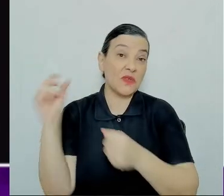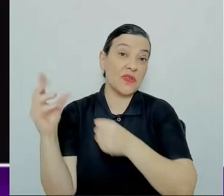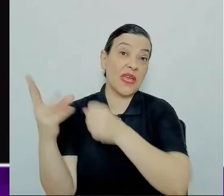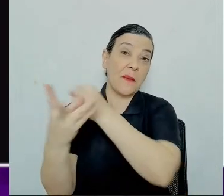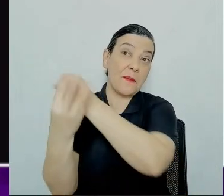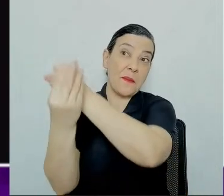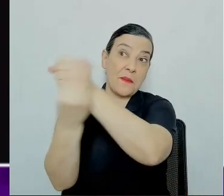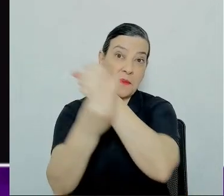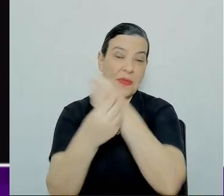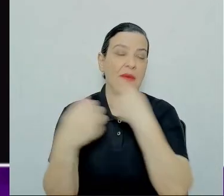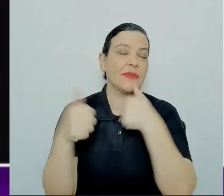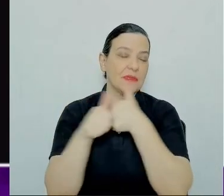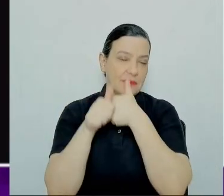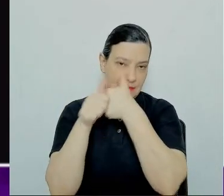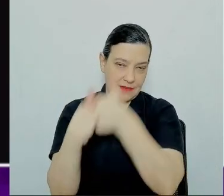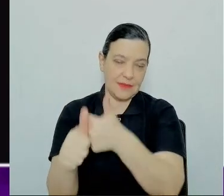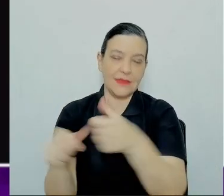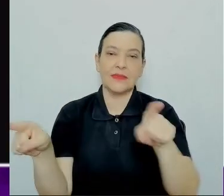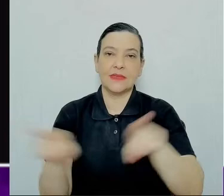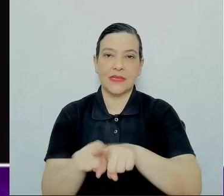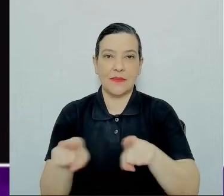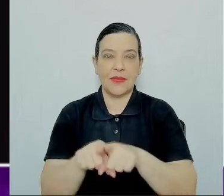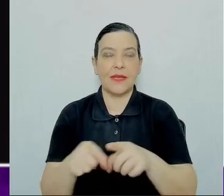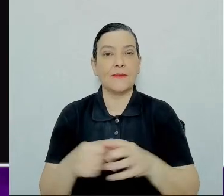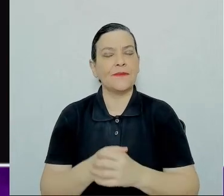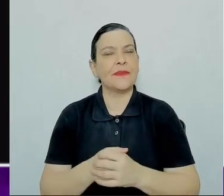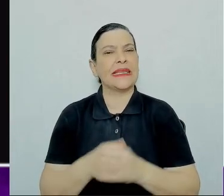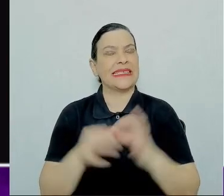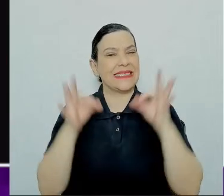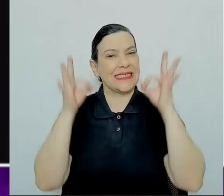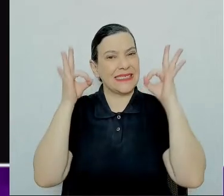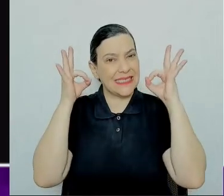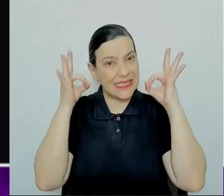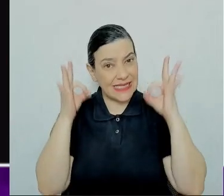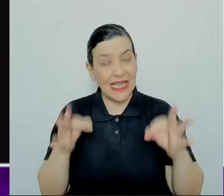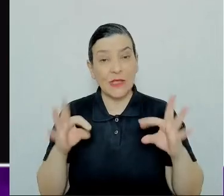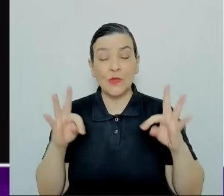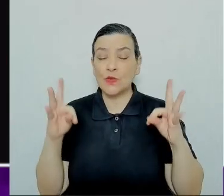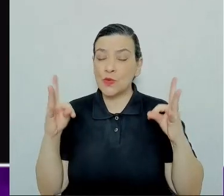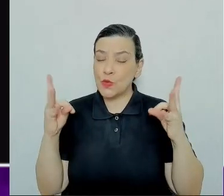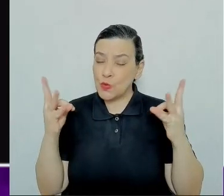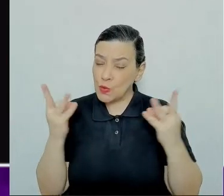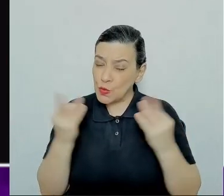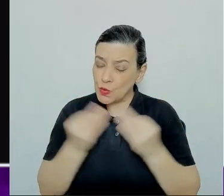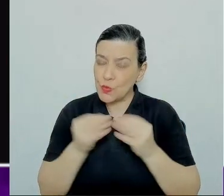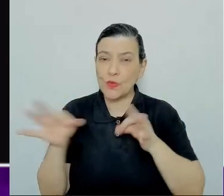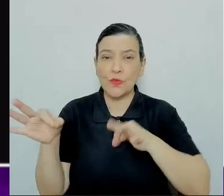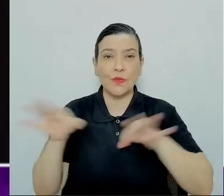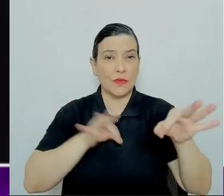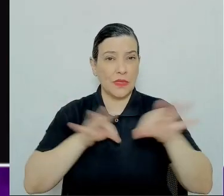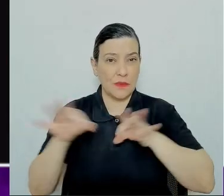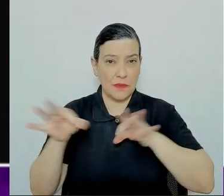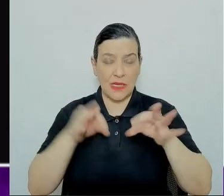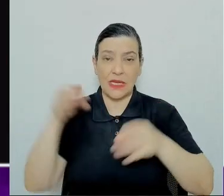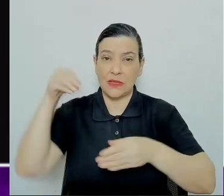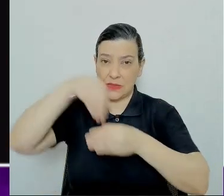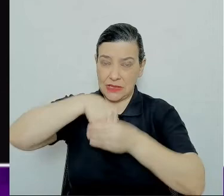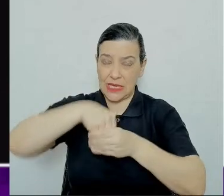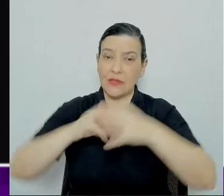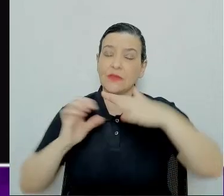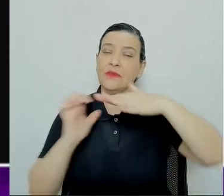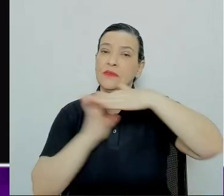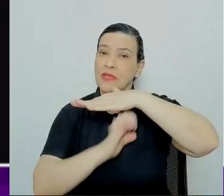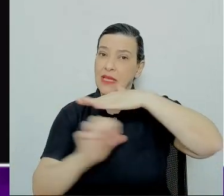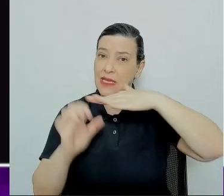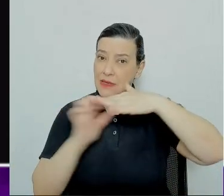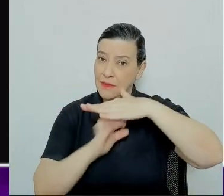ser monitoradas também. Precisamos garantir que tudo aquilo que está sendo feito dentro da nossa organização tem